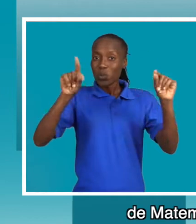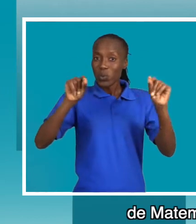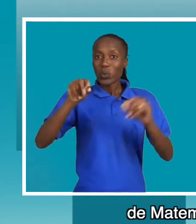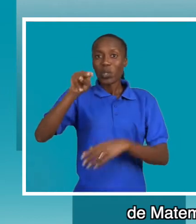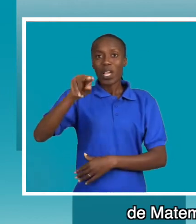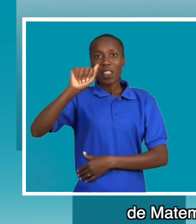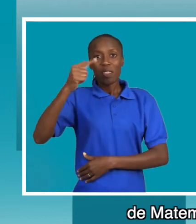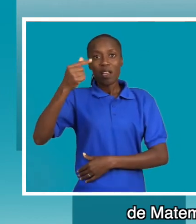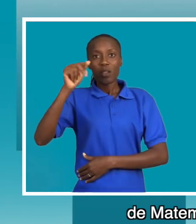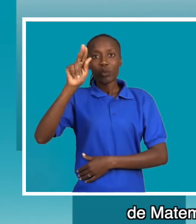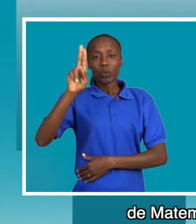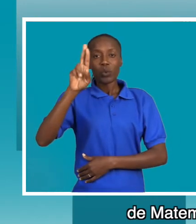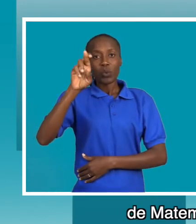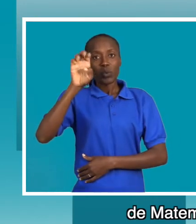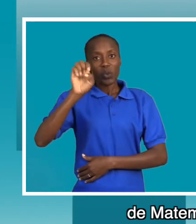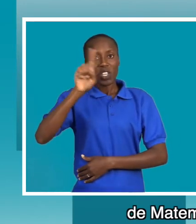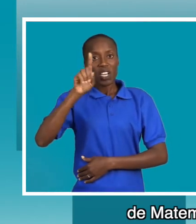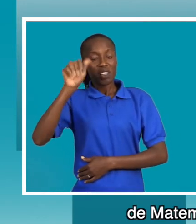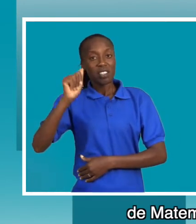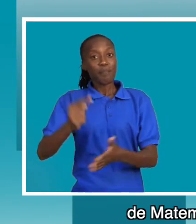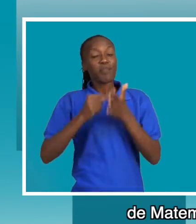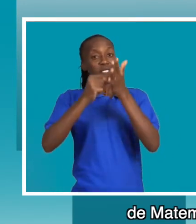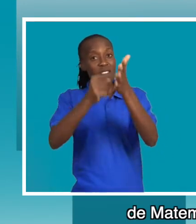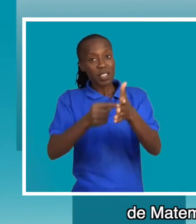estamos a falar, por exemplo, de livros